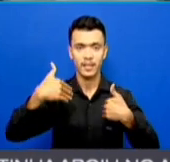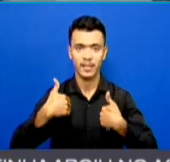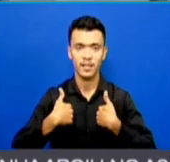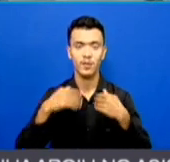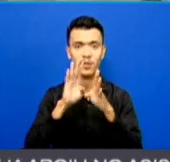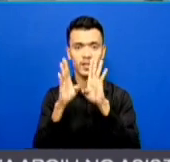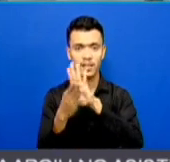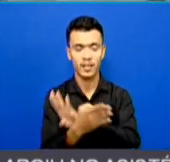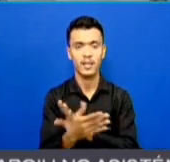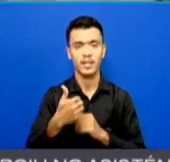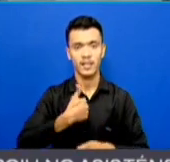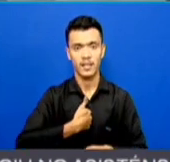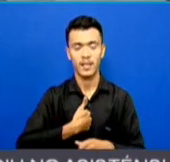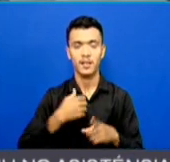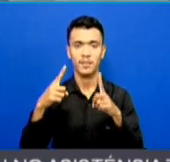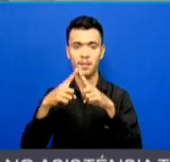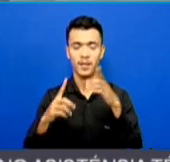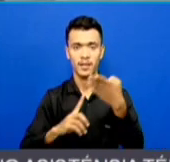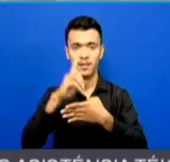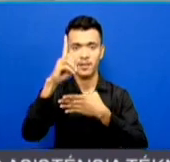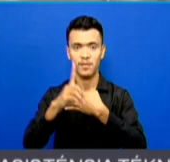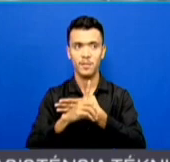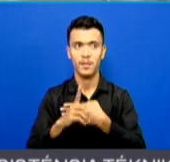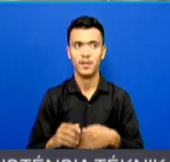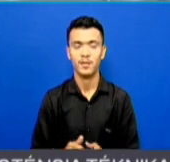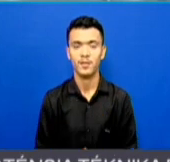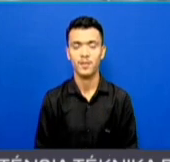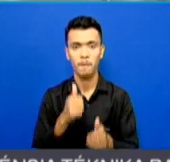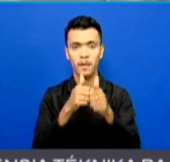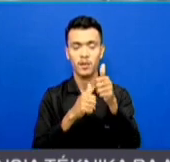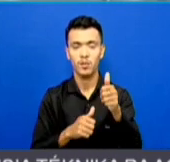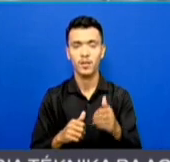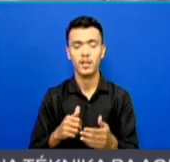onde sai autor para desenvolvimento. Fazer a